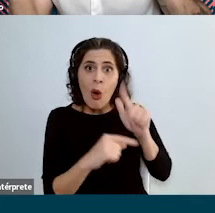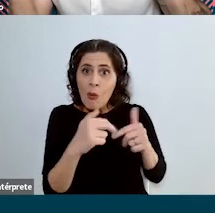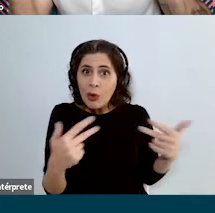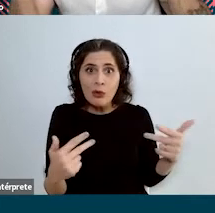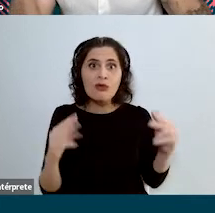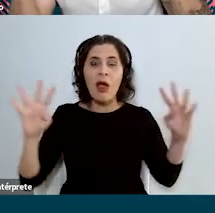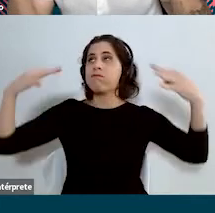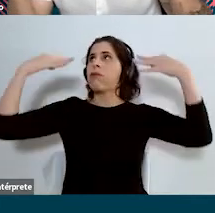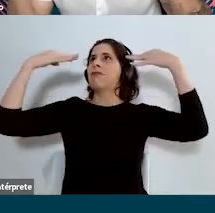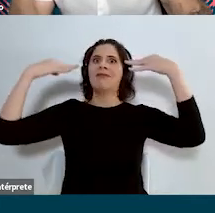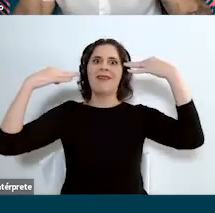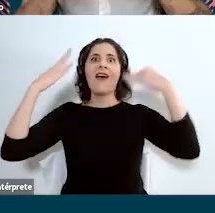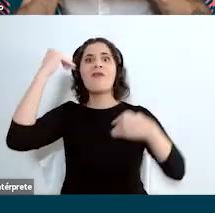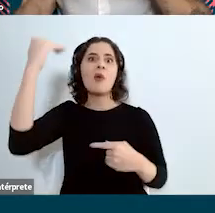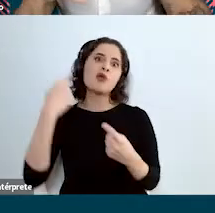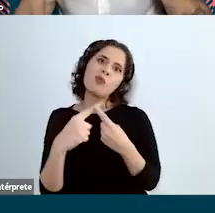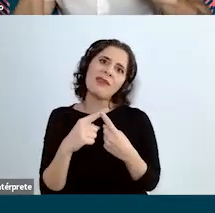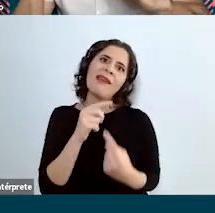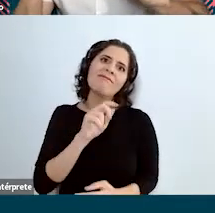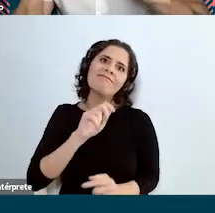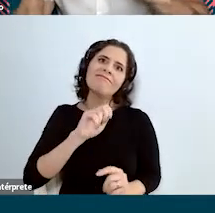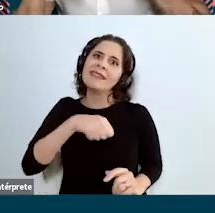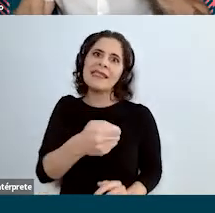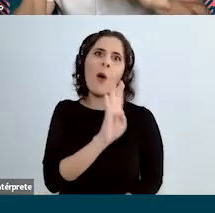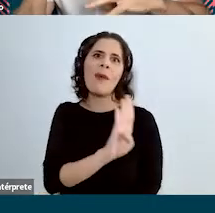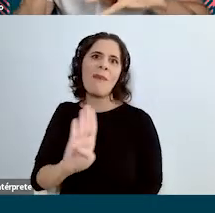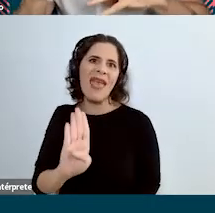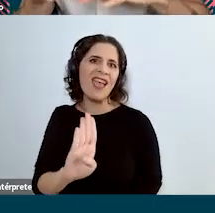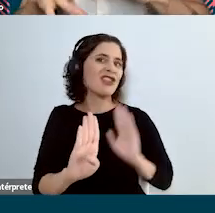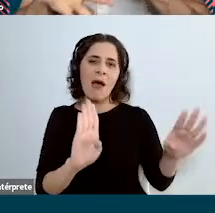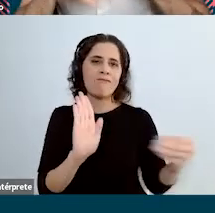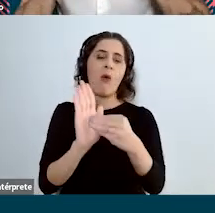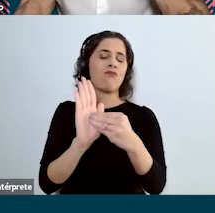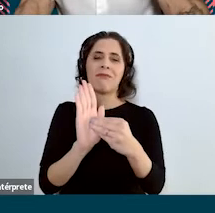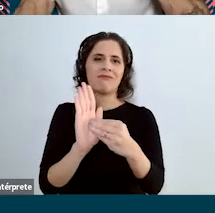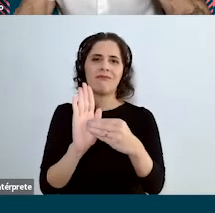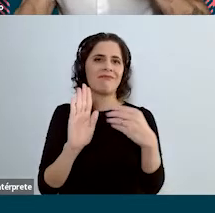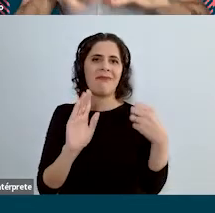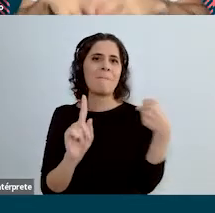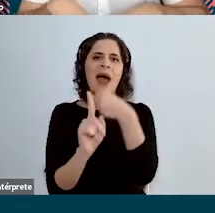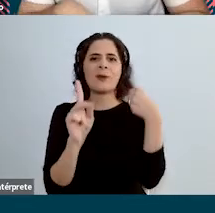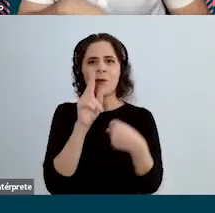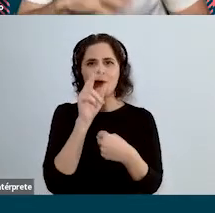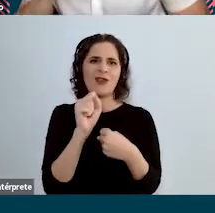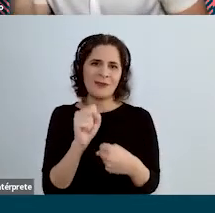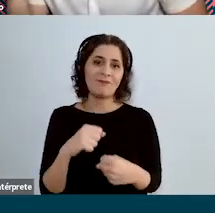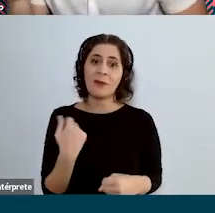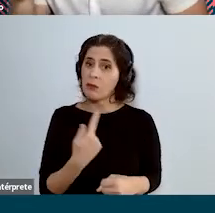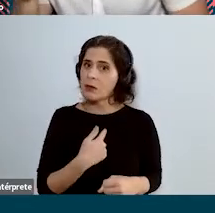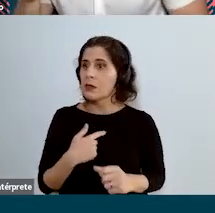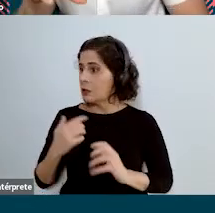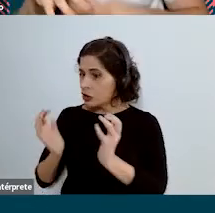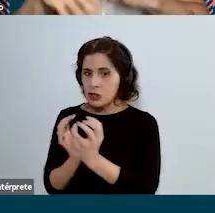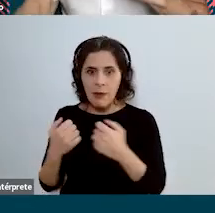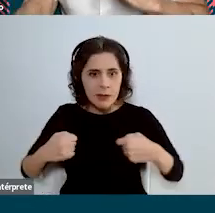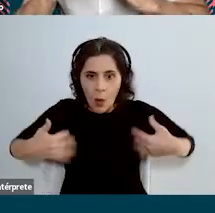uma fama, assim, que a gente não esperava, a gente estava ali, vamos tímido, vamos devagar, a gente não tem capacidade de aguentar um monte de